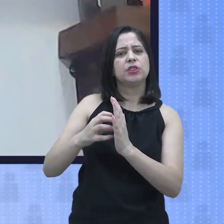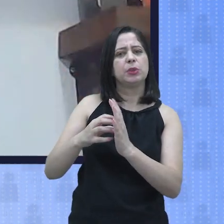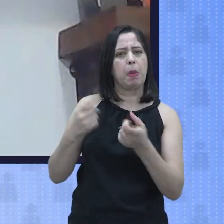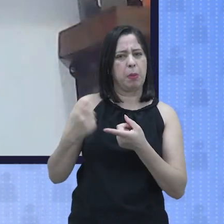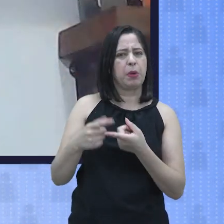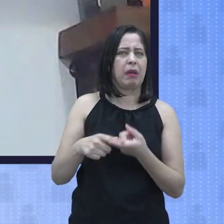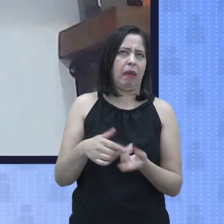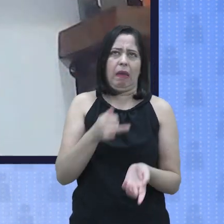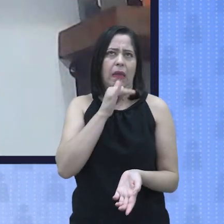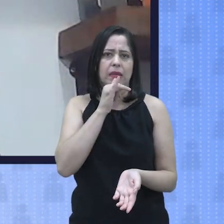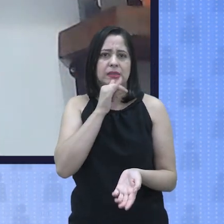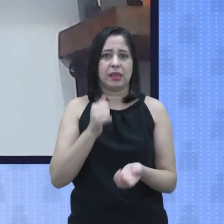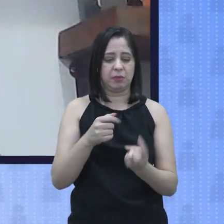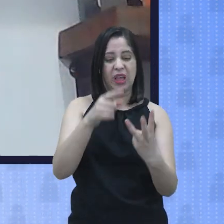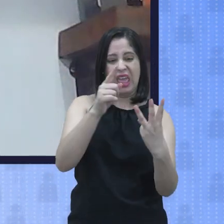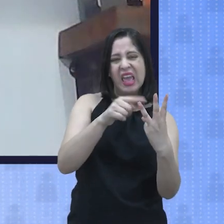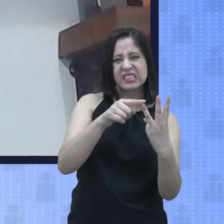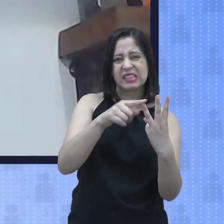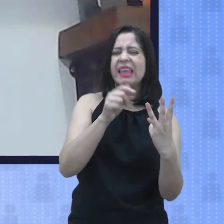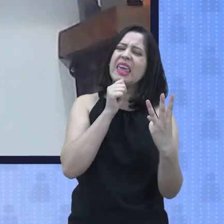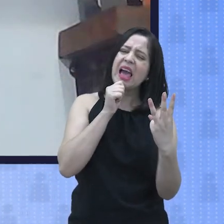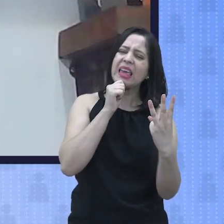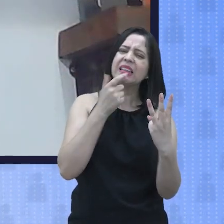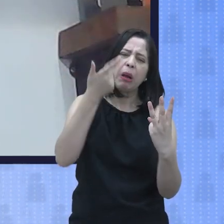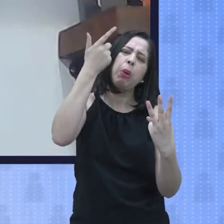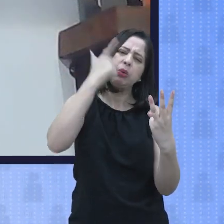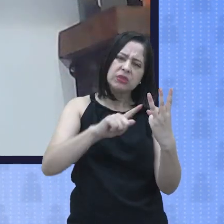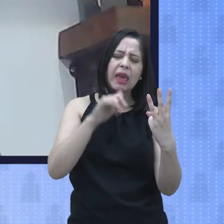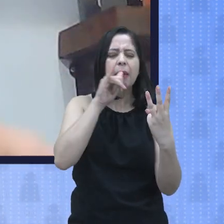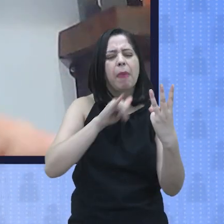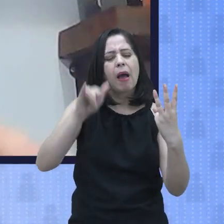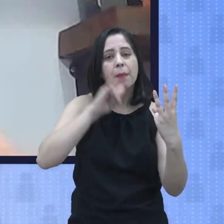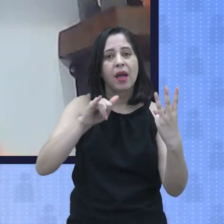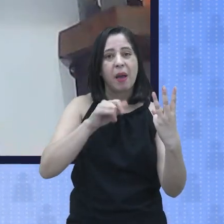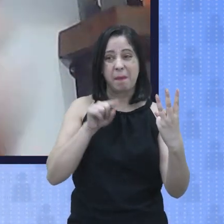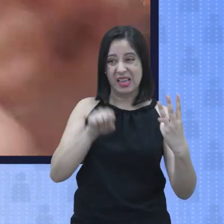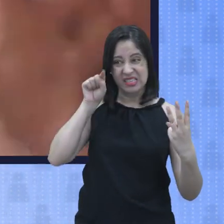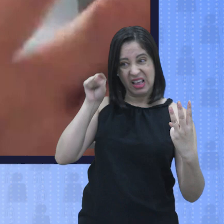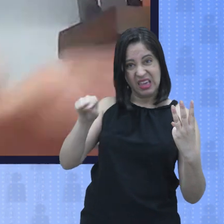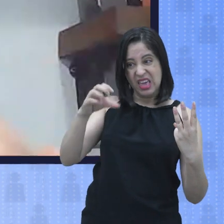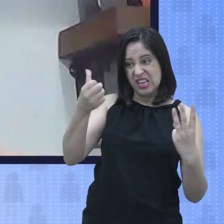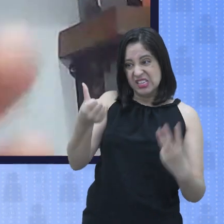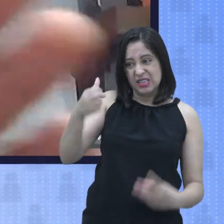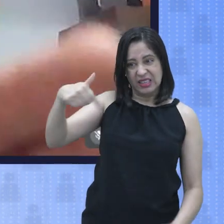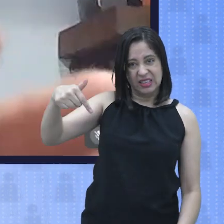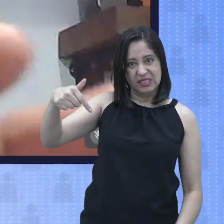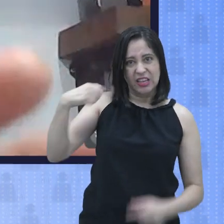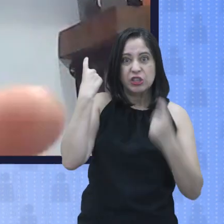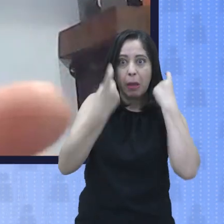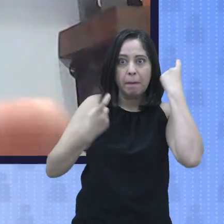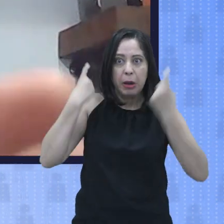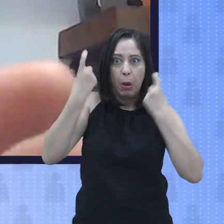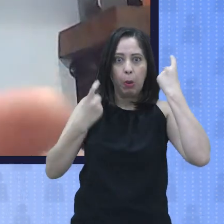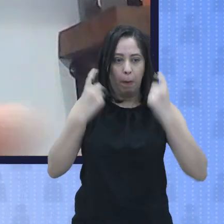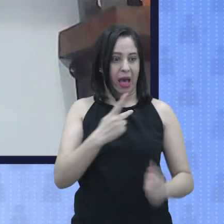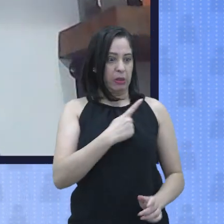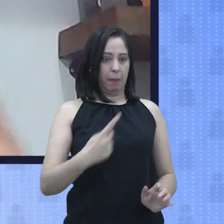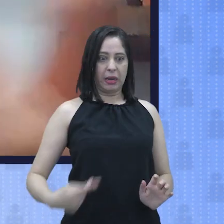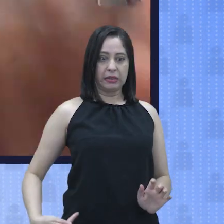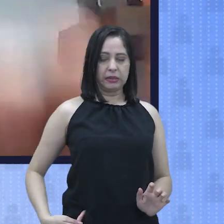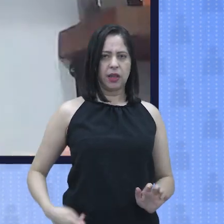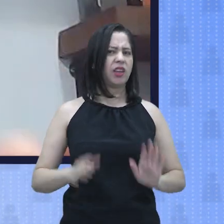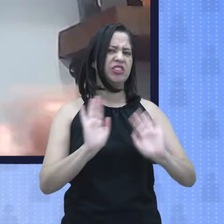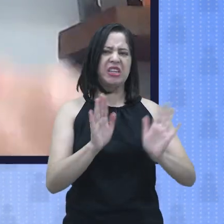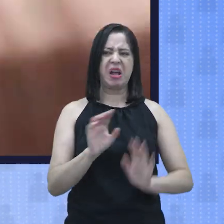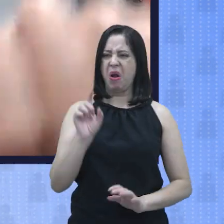67, porque o independente ele tem ainda uma sobrevida. Esses partidos, eles estão preocupados com a presidência dos Estados Unidos. Eles